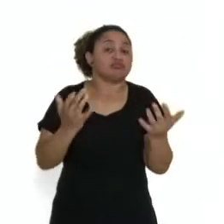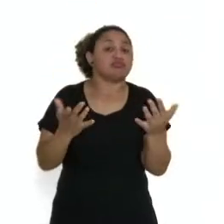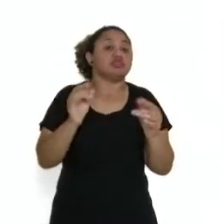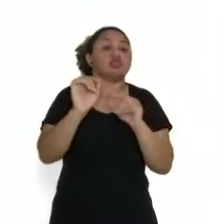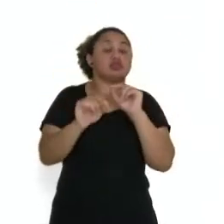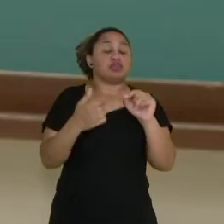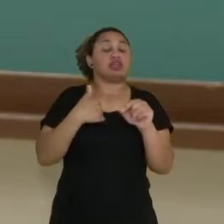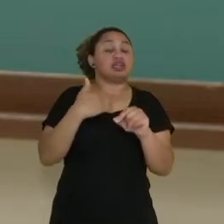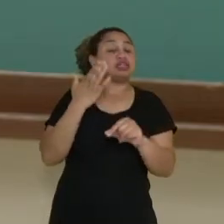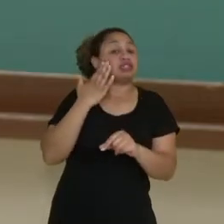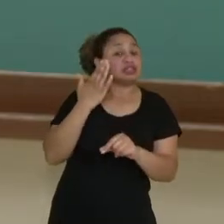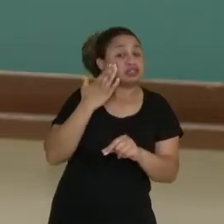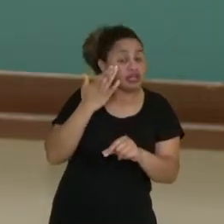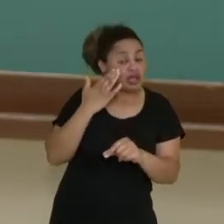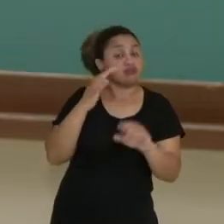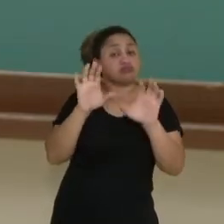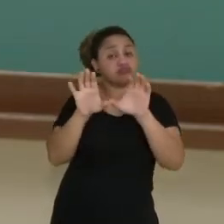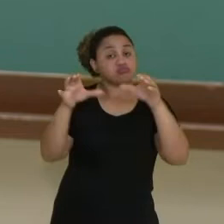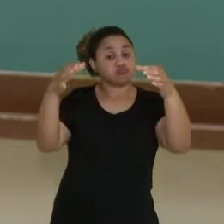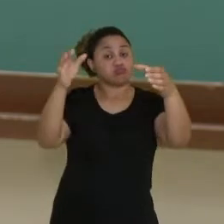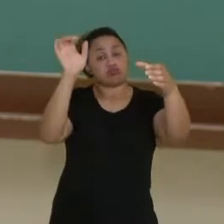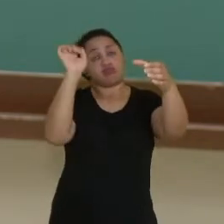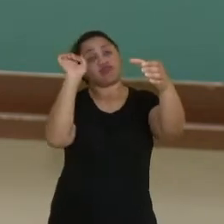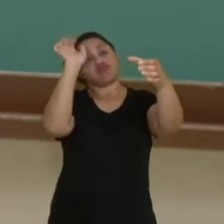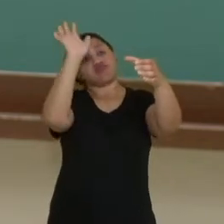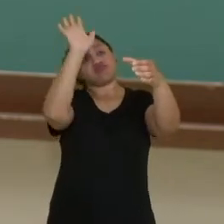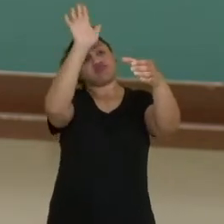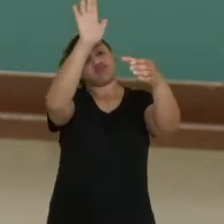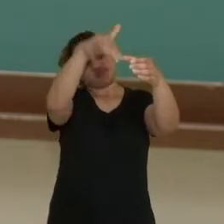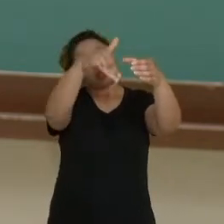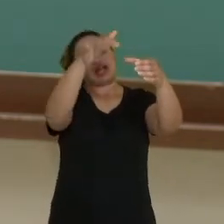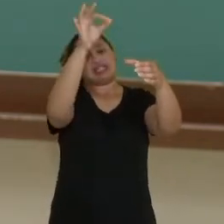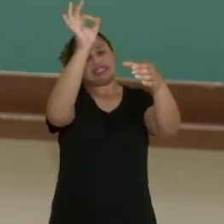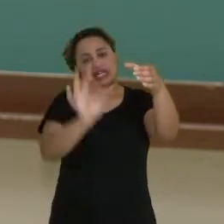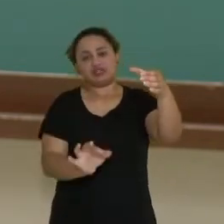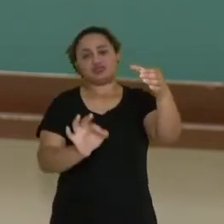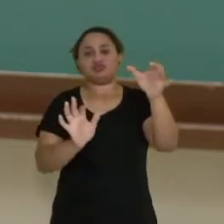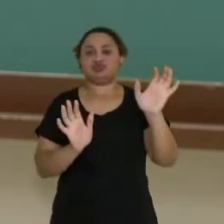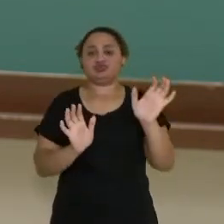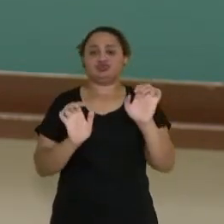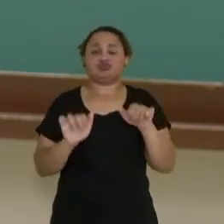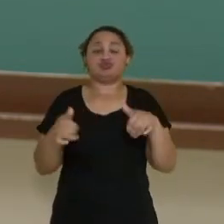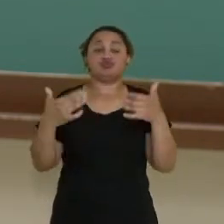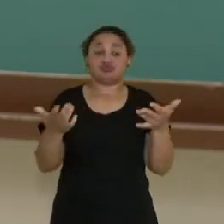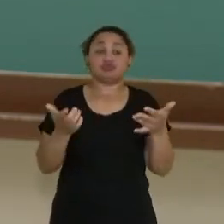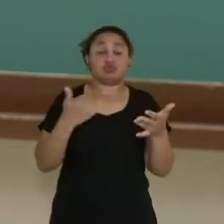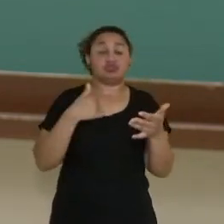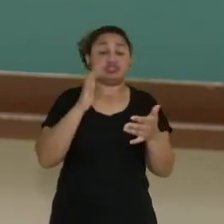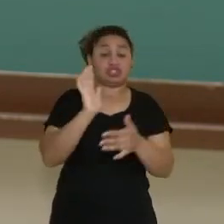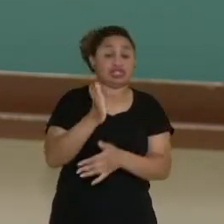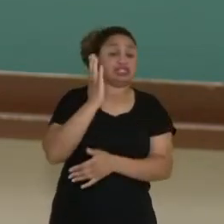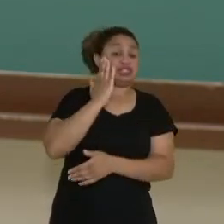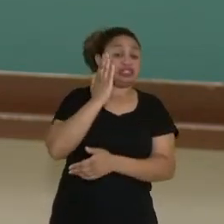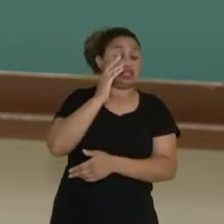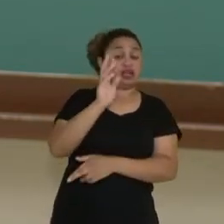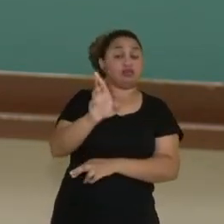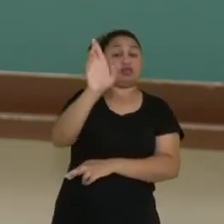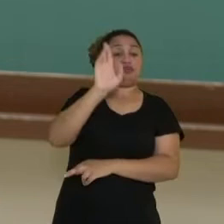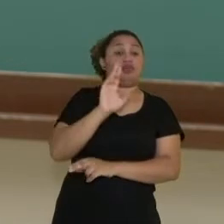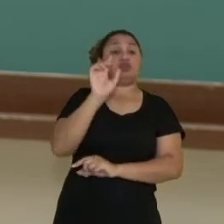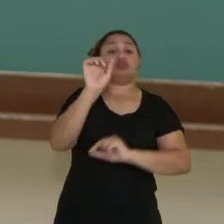já está prevendo que a cesta, né, ela tem que ser acertada. Então, como ele já está prevendo o